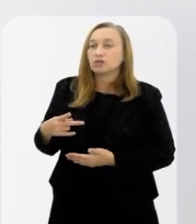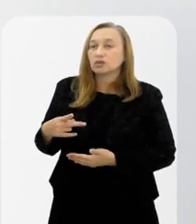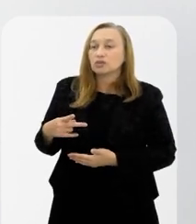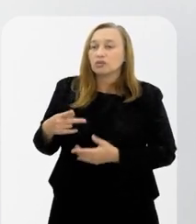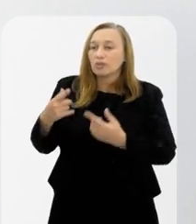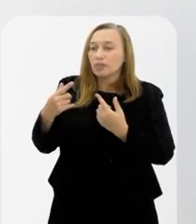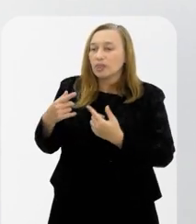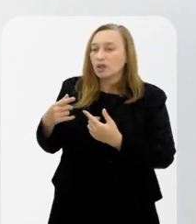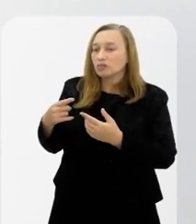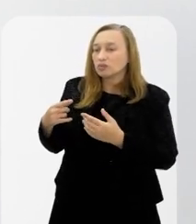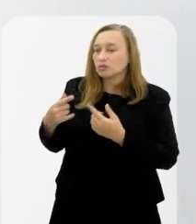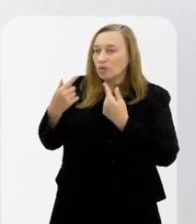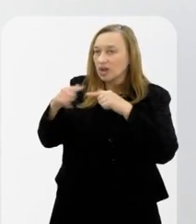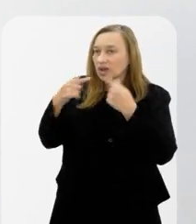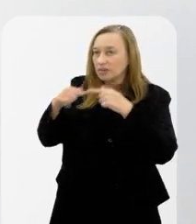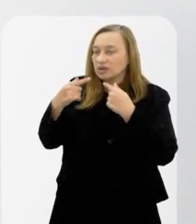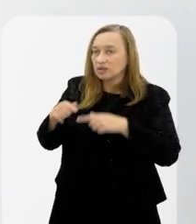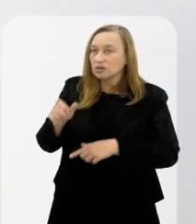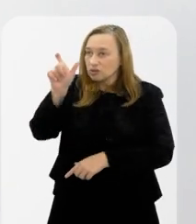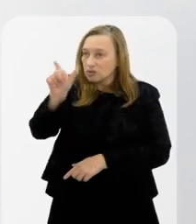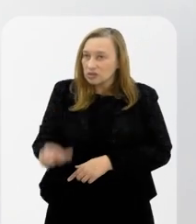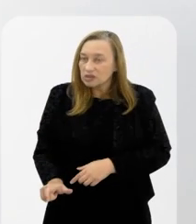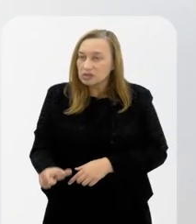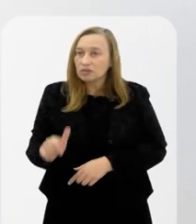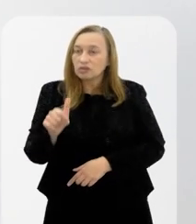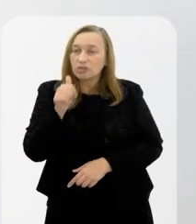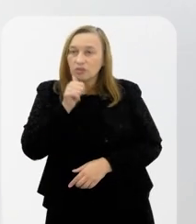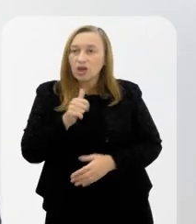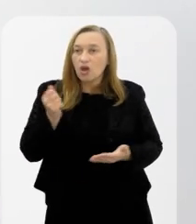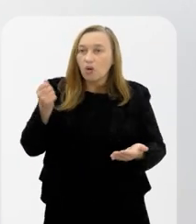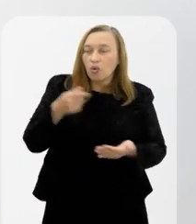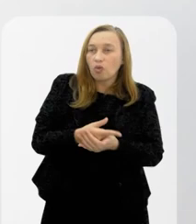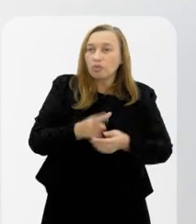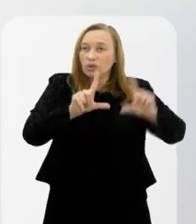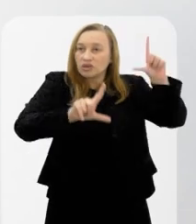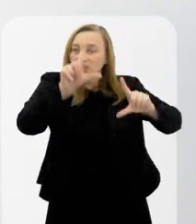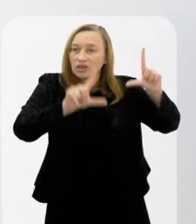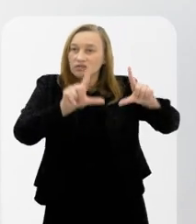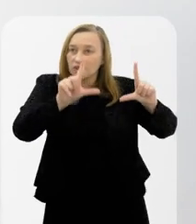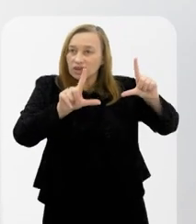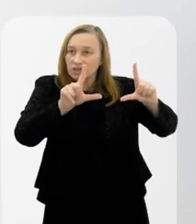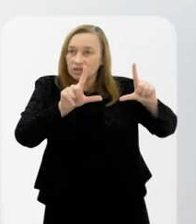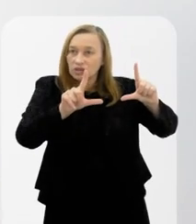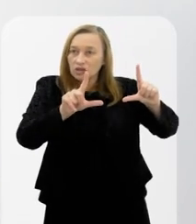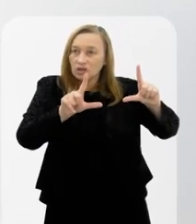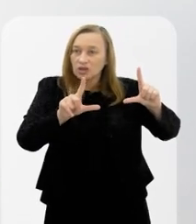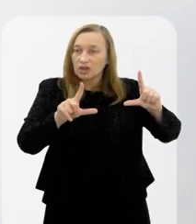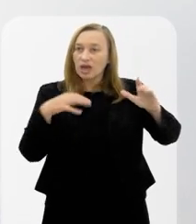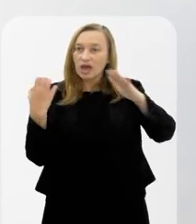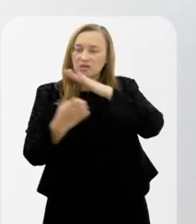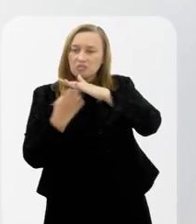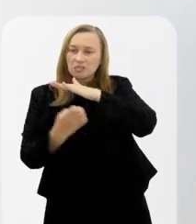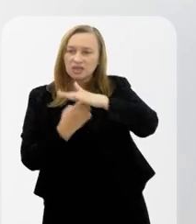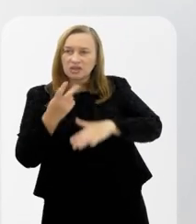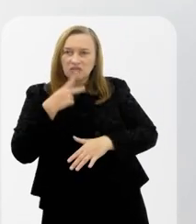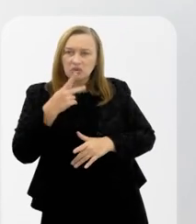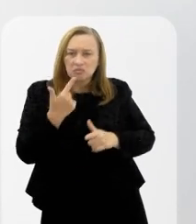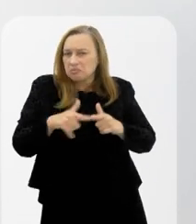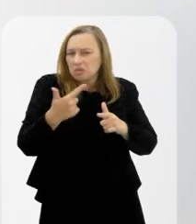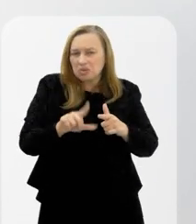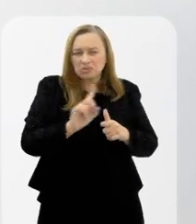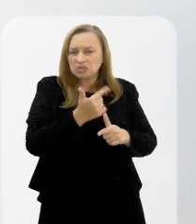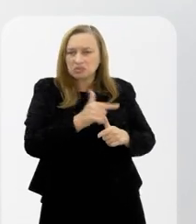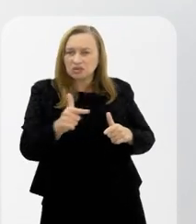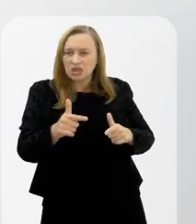e participou uma reclamação é de uma senhora que comprou uma TV não ficou satisfeito com a TV imediatamente o fornecedor falou não tem problema pode